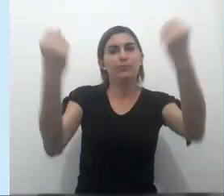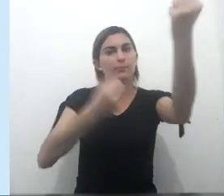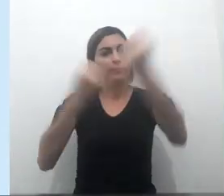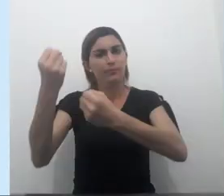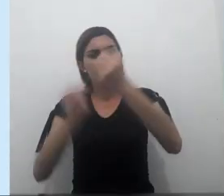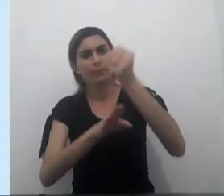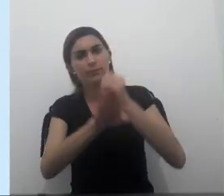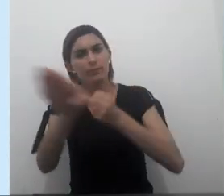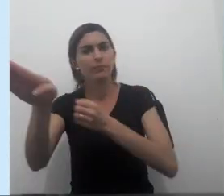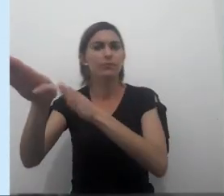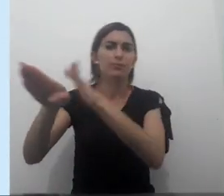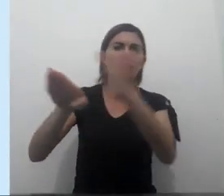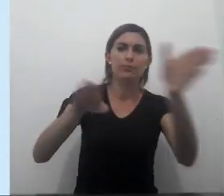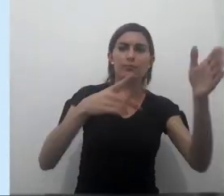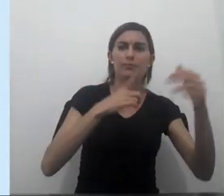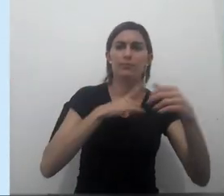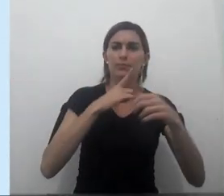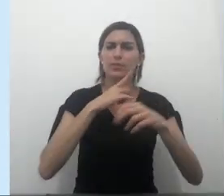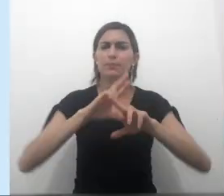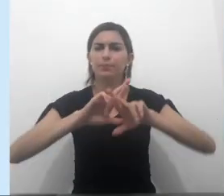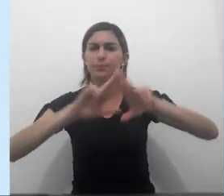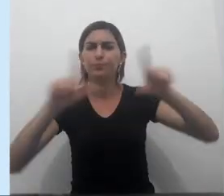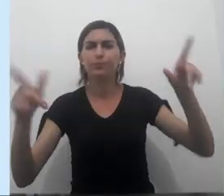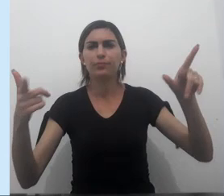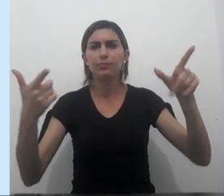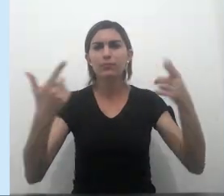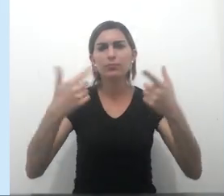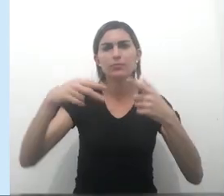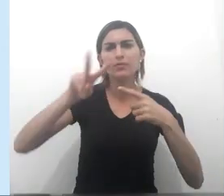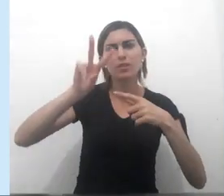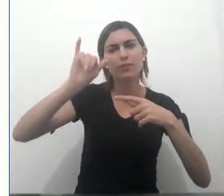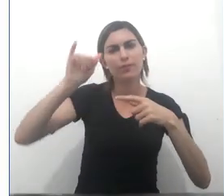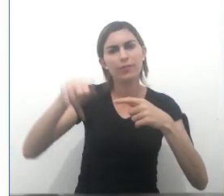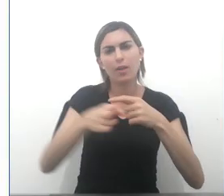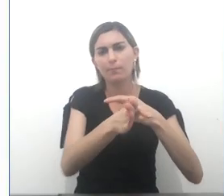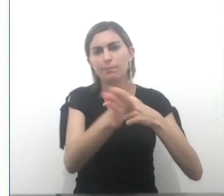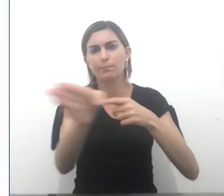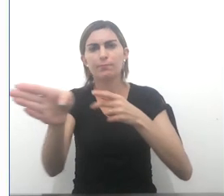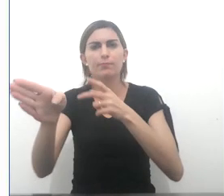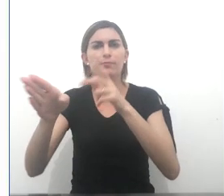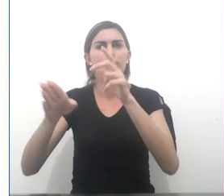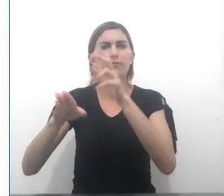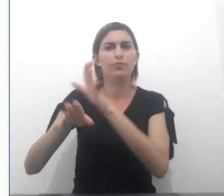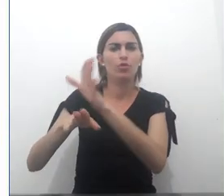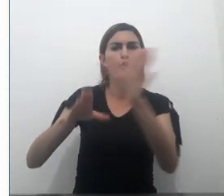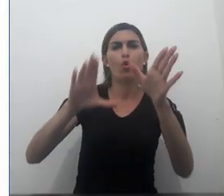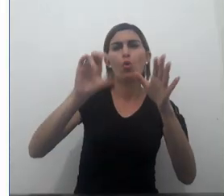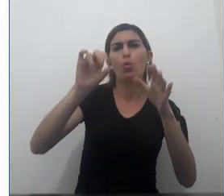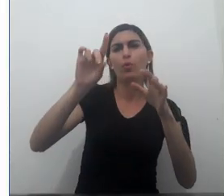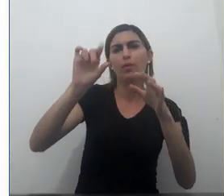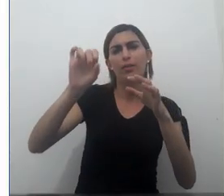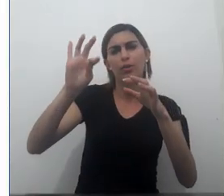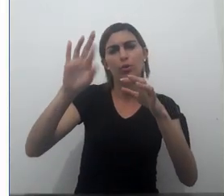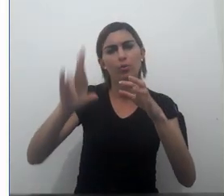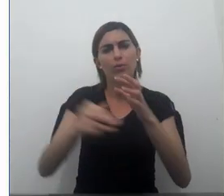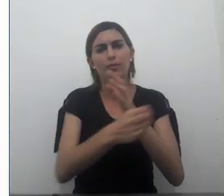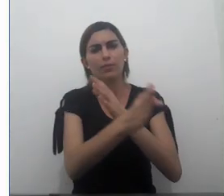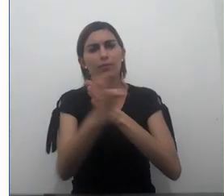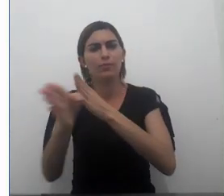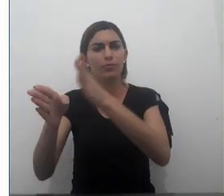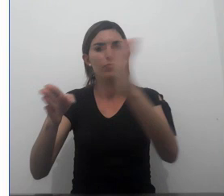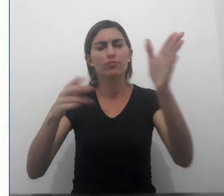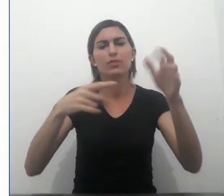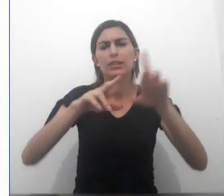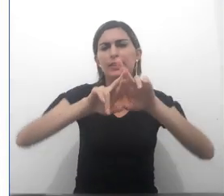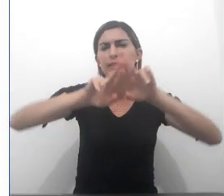carros trafegarem, né? A gente vai ter, por exemplo, uma diferença entre via arterial e via coletora.